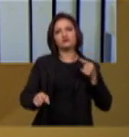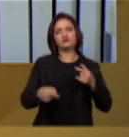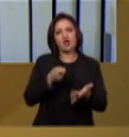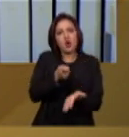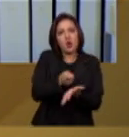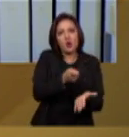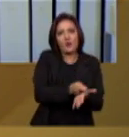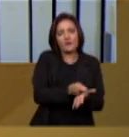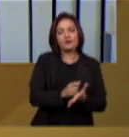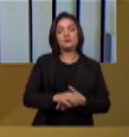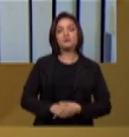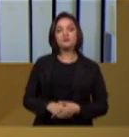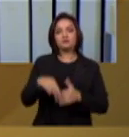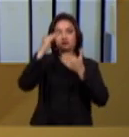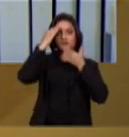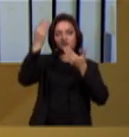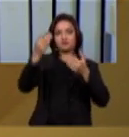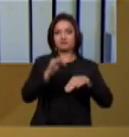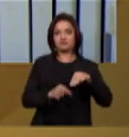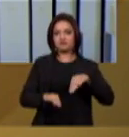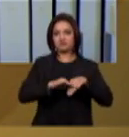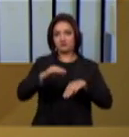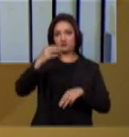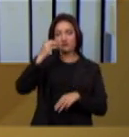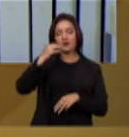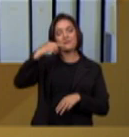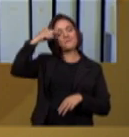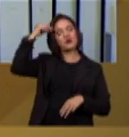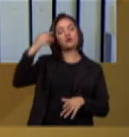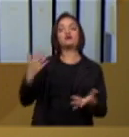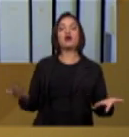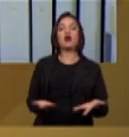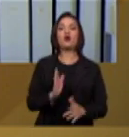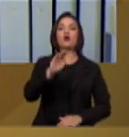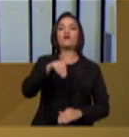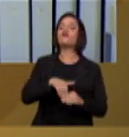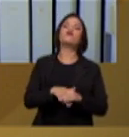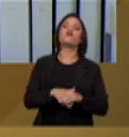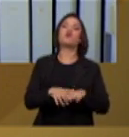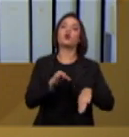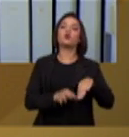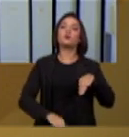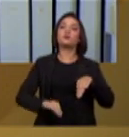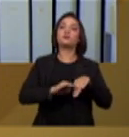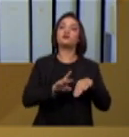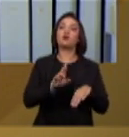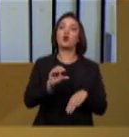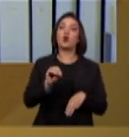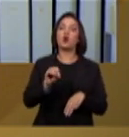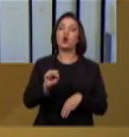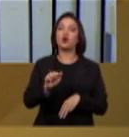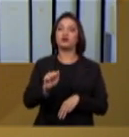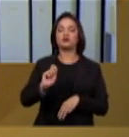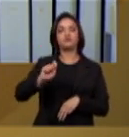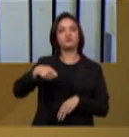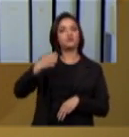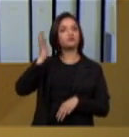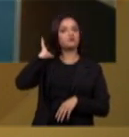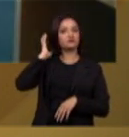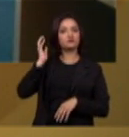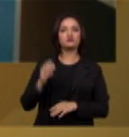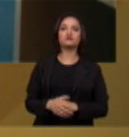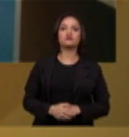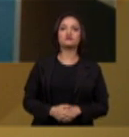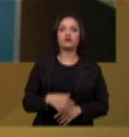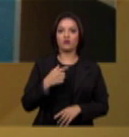Agradeço ao ministro Luiz Roberto Barroso. Como vota a ministra Rosa Weber? Senhor presidente, eu também